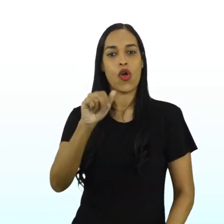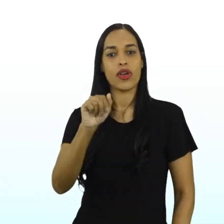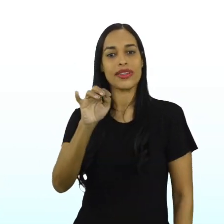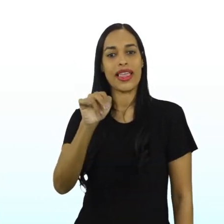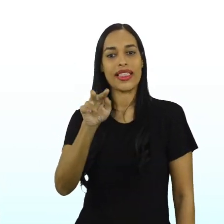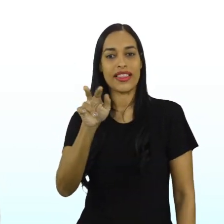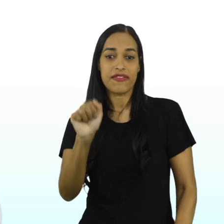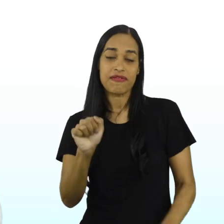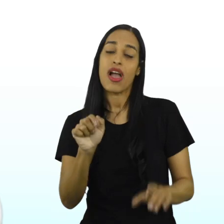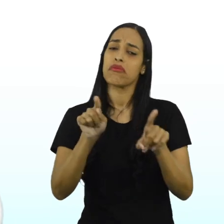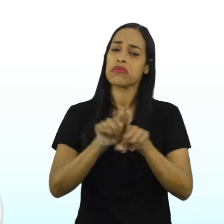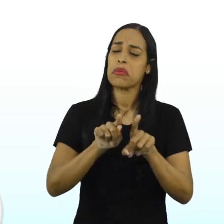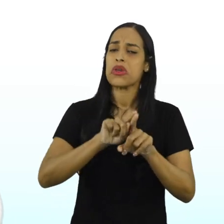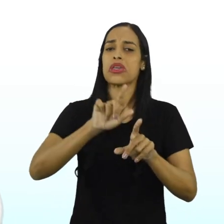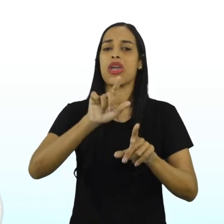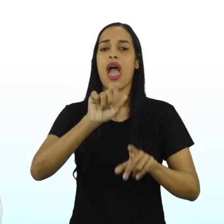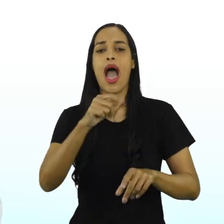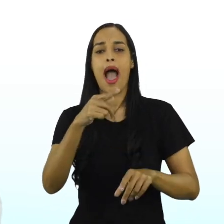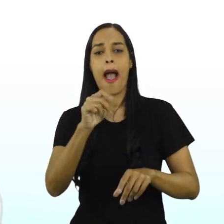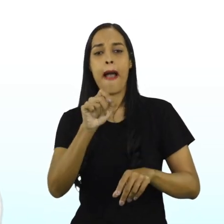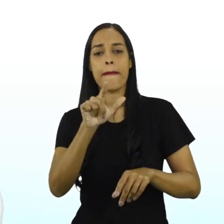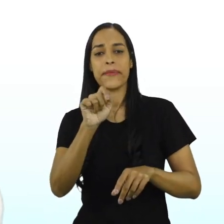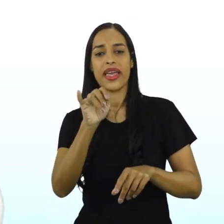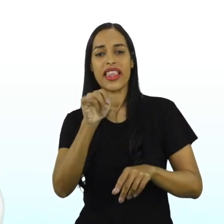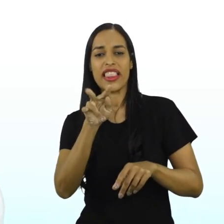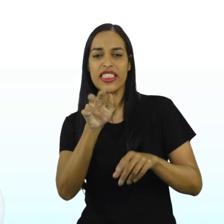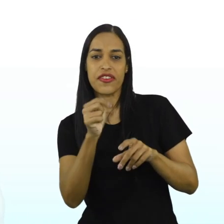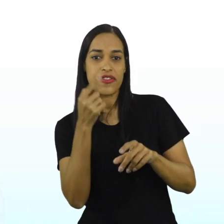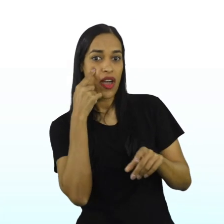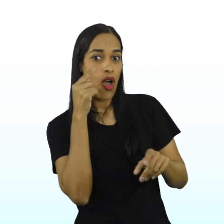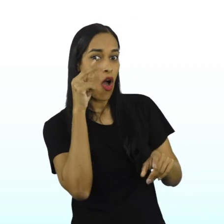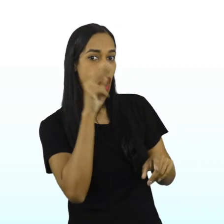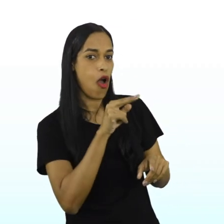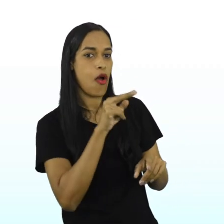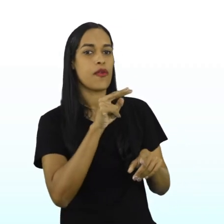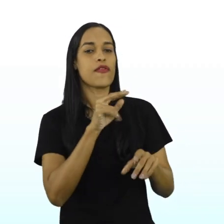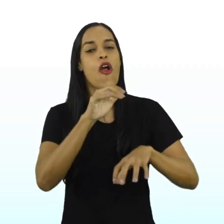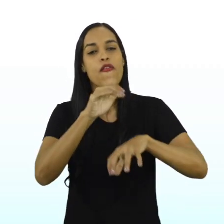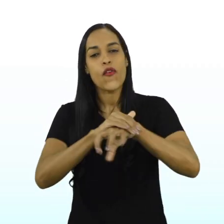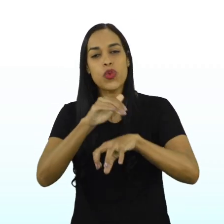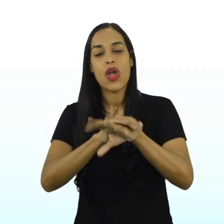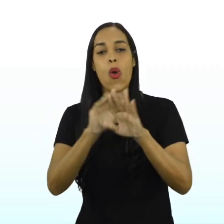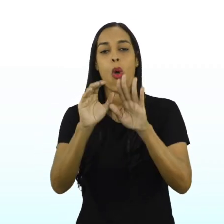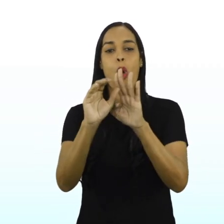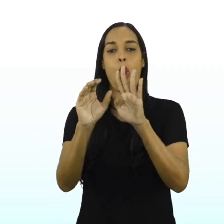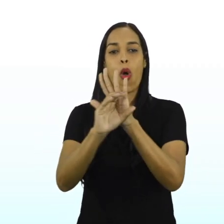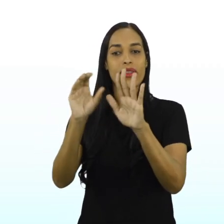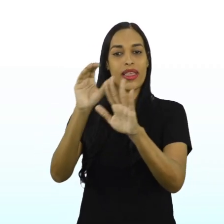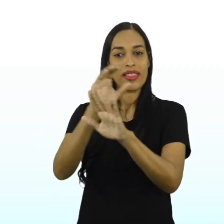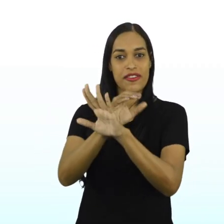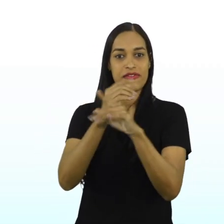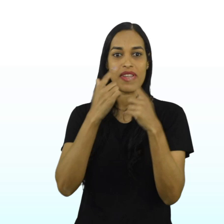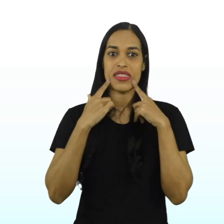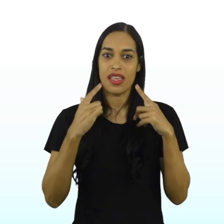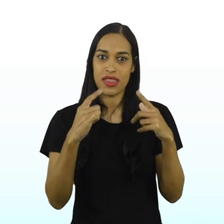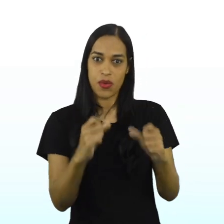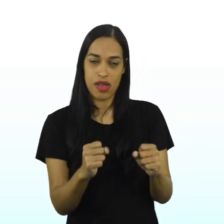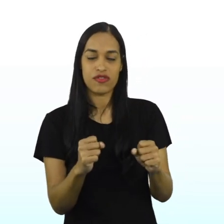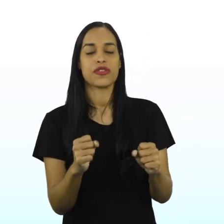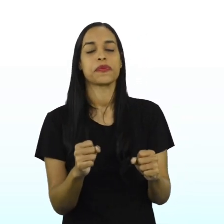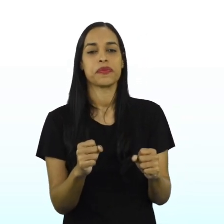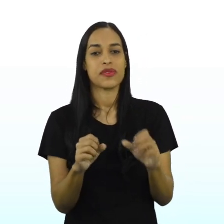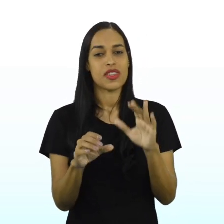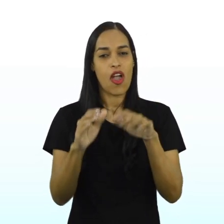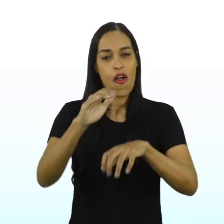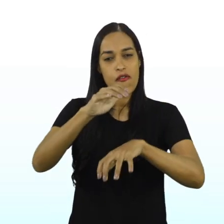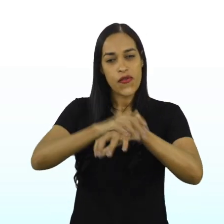função apelativa. Dá uma olhada lá na tela. Função conativa da linguagem. A função